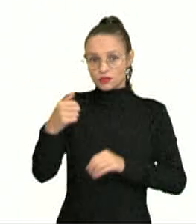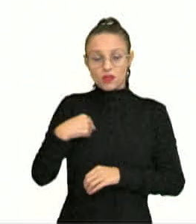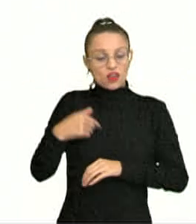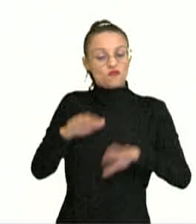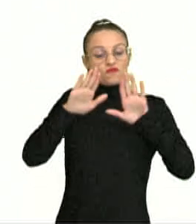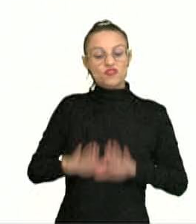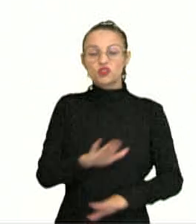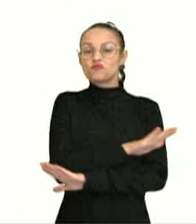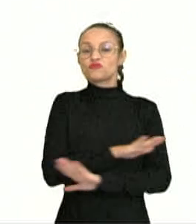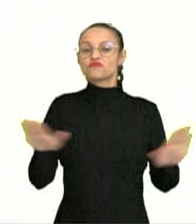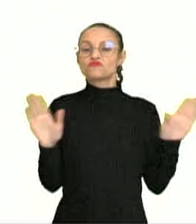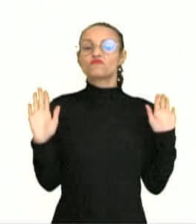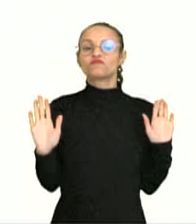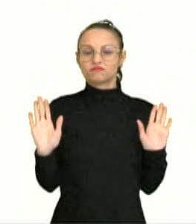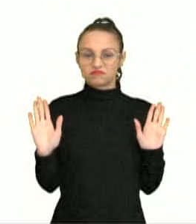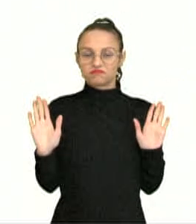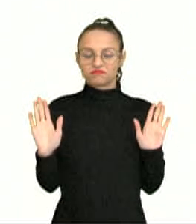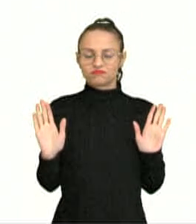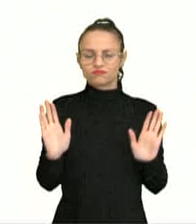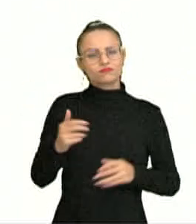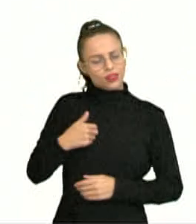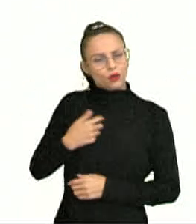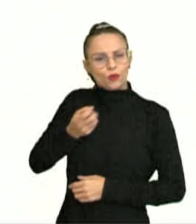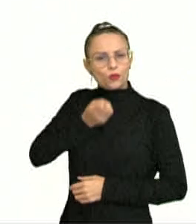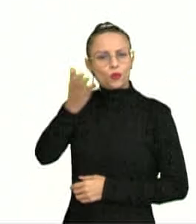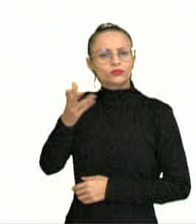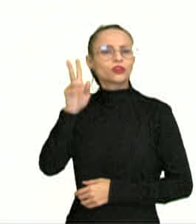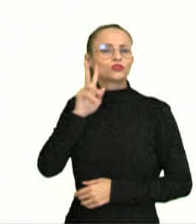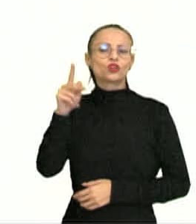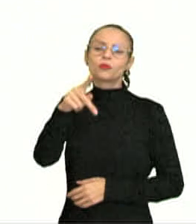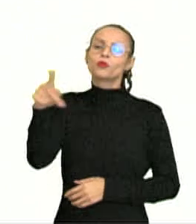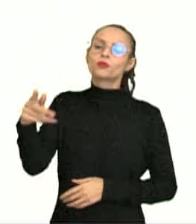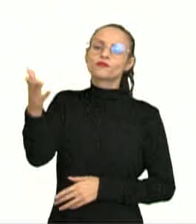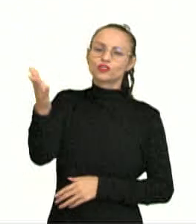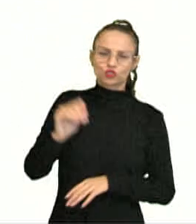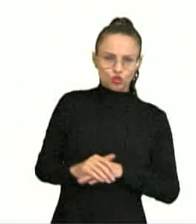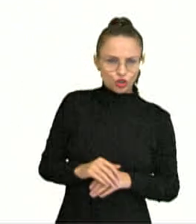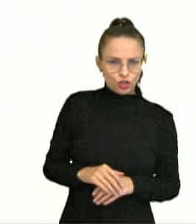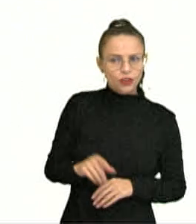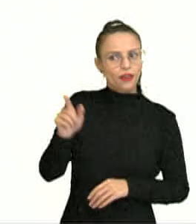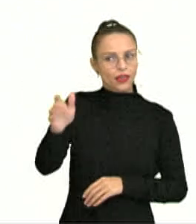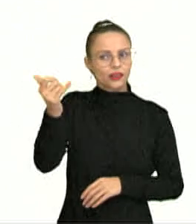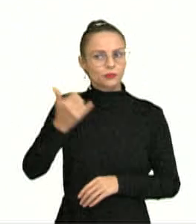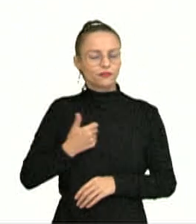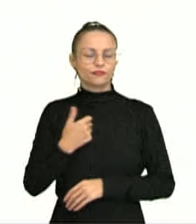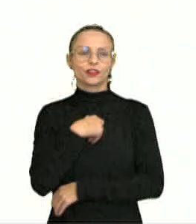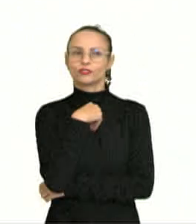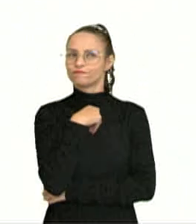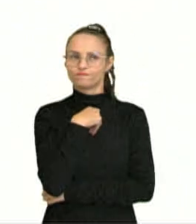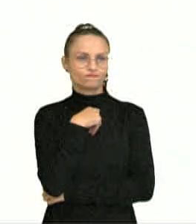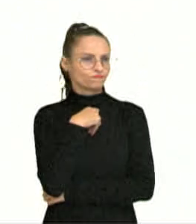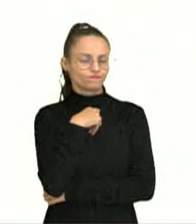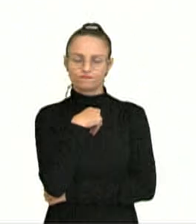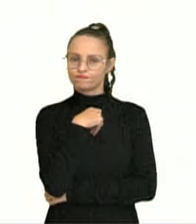espetam, fico. Contei esta história a um professor de melancolia, que me disse abanando